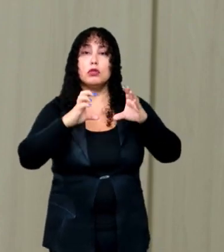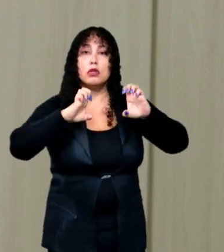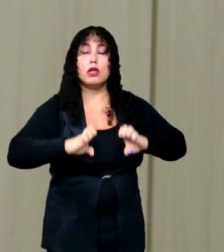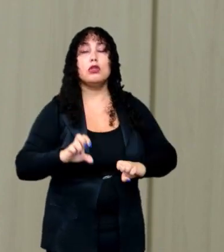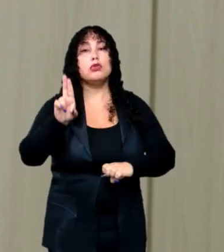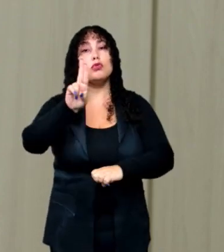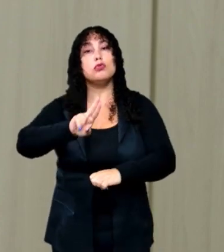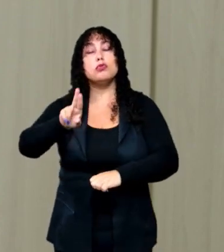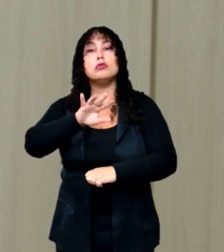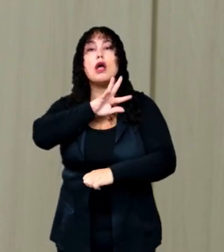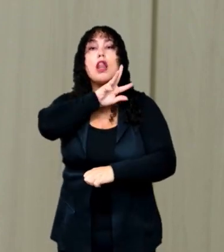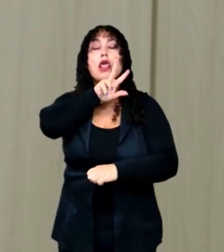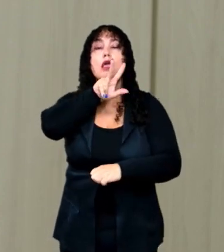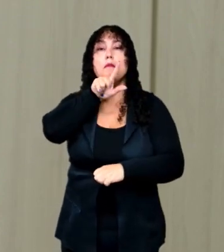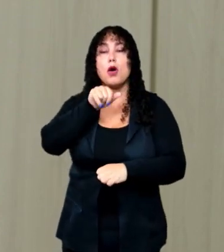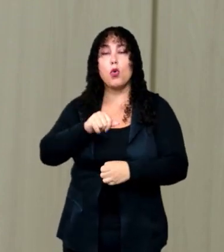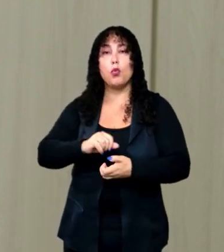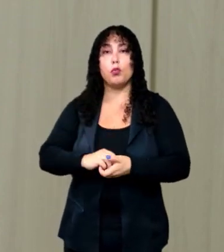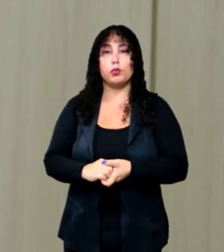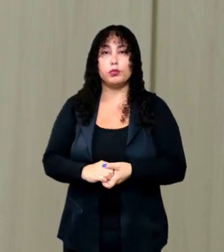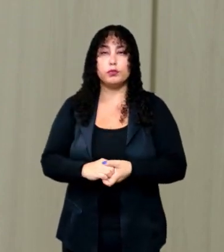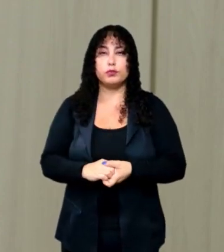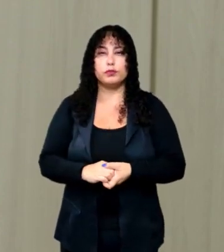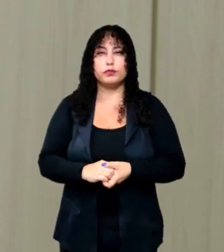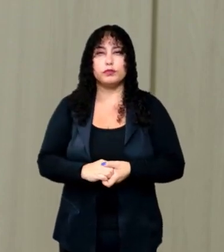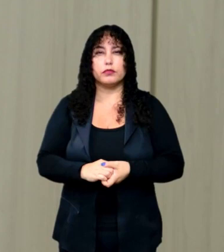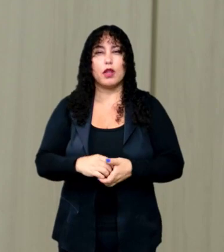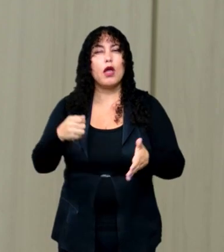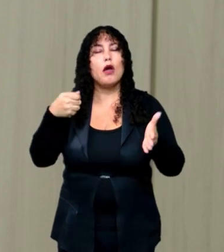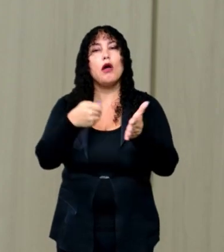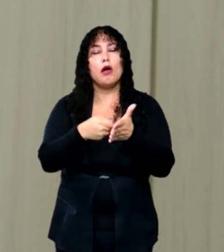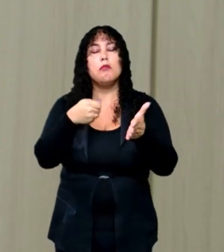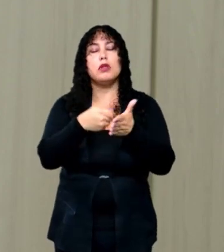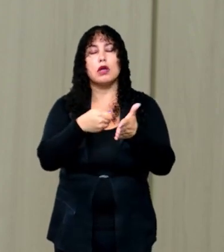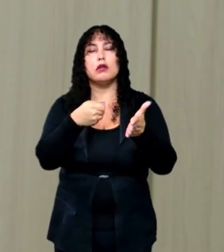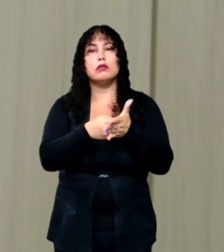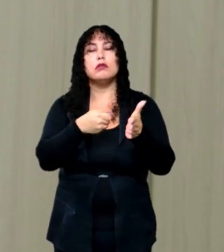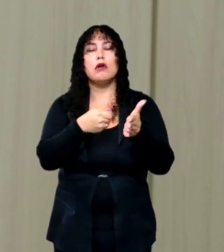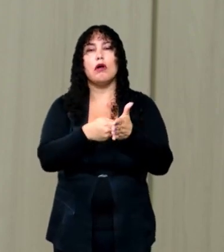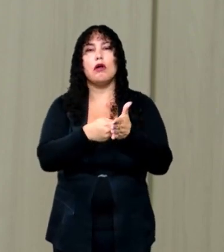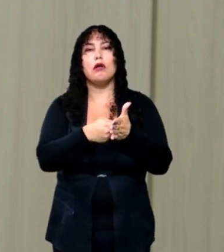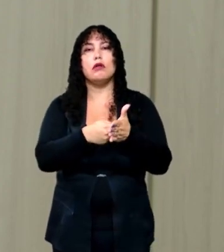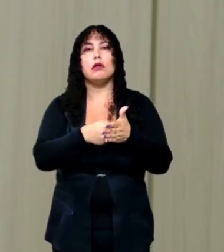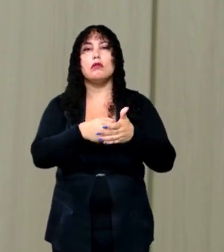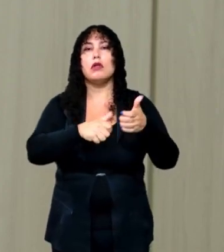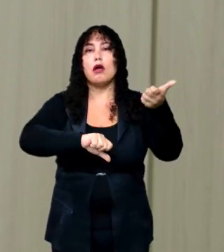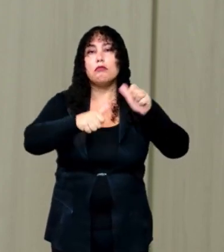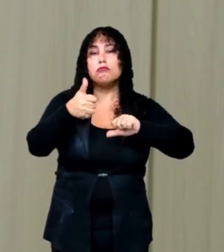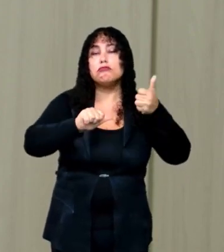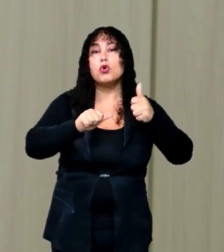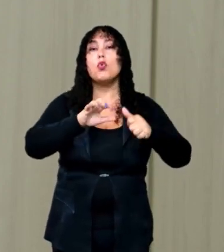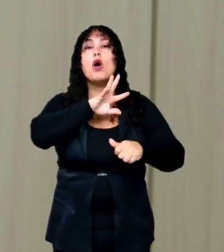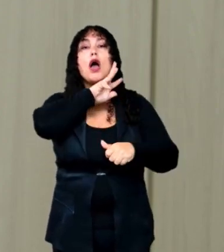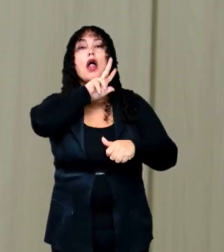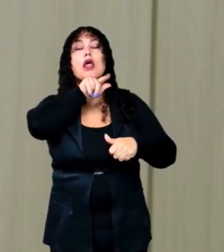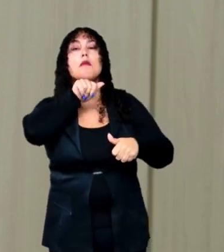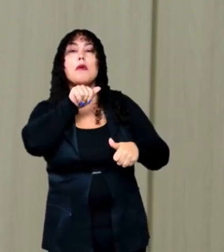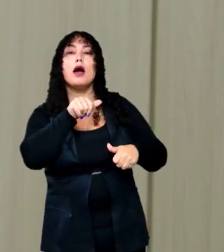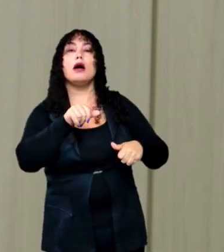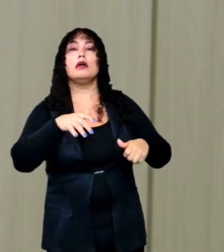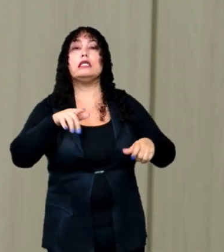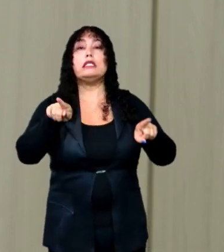utilização animal, é obrigatório passar. Né? Então, como esses animais silvestres eles também